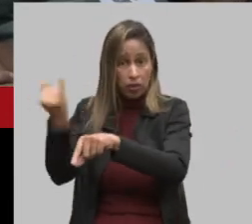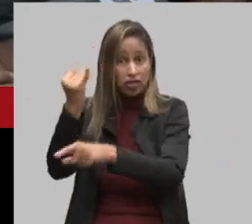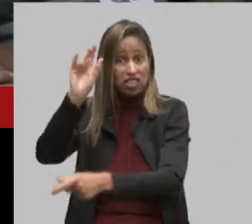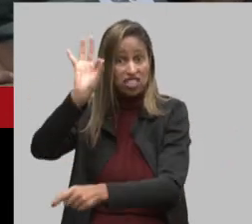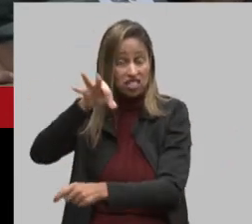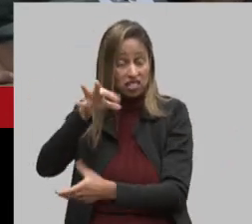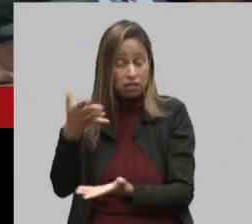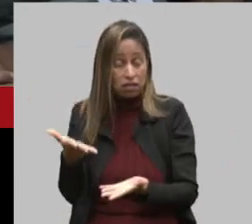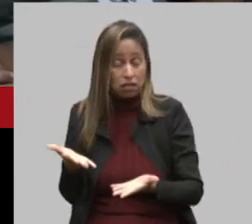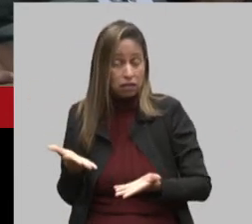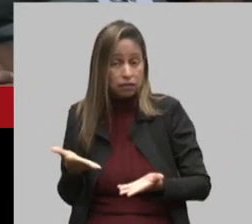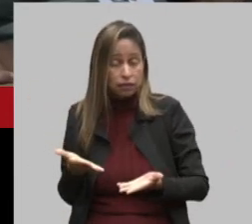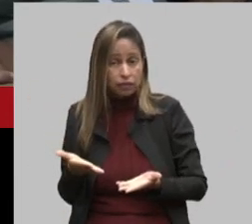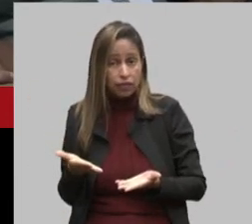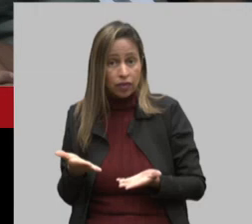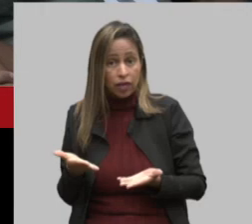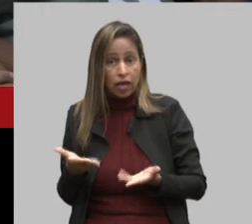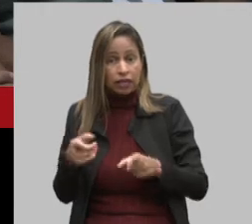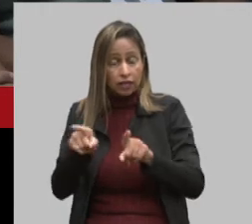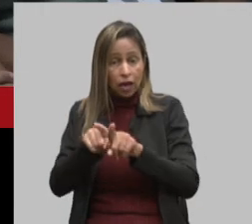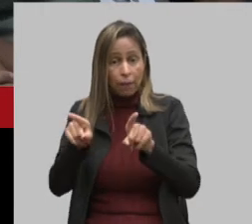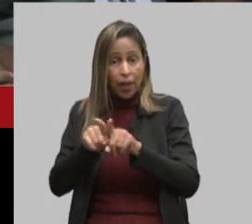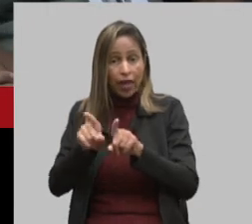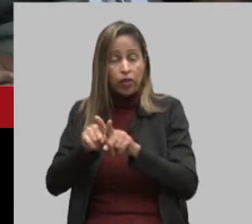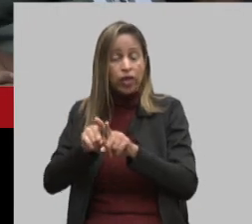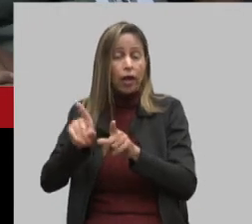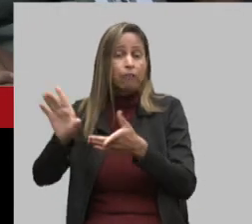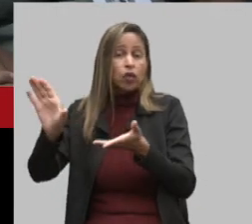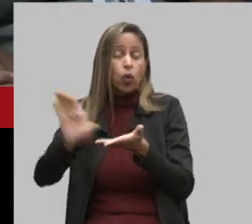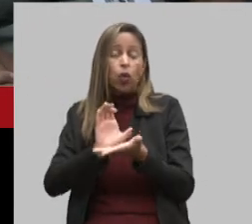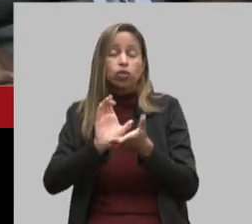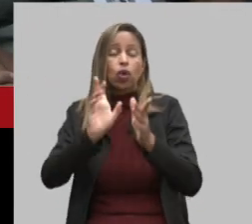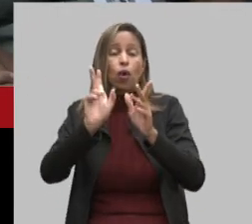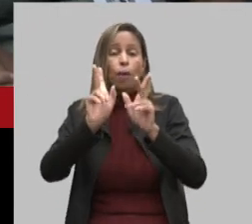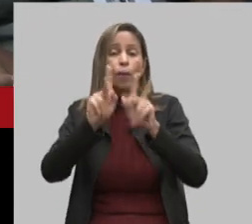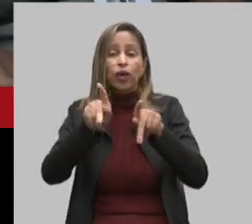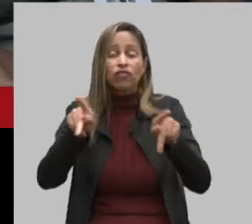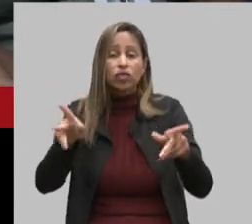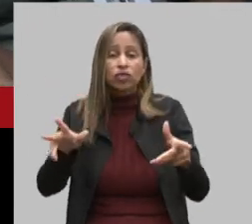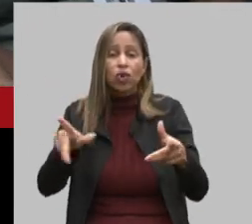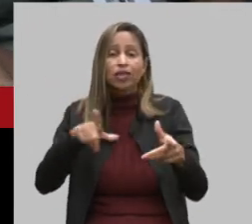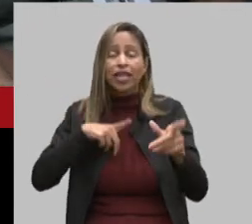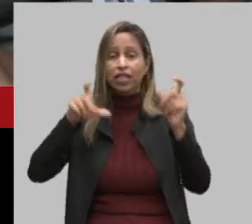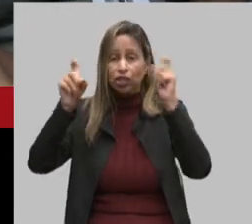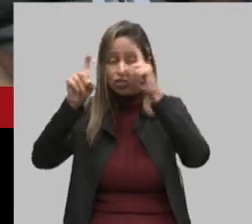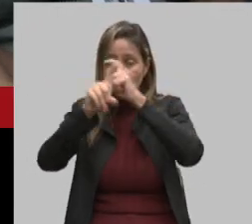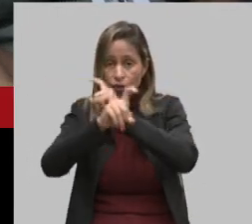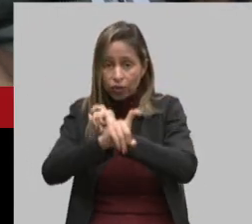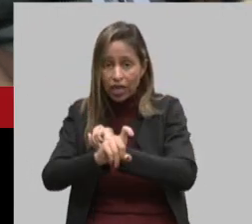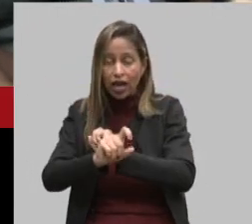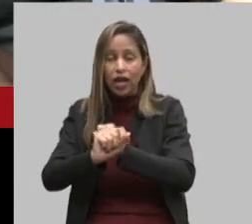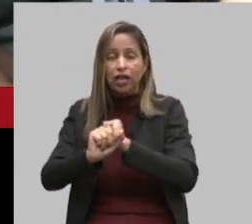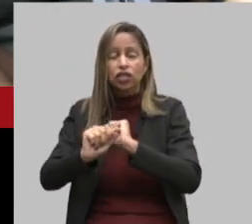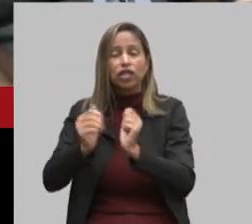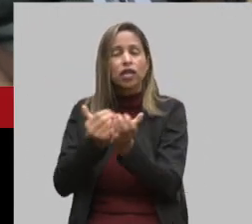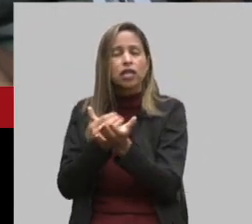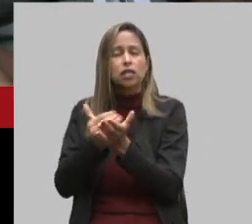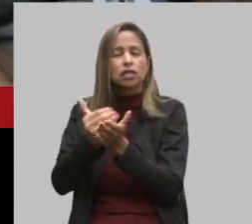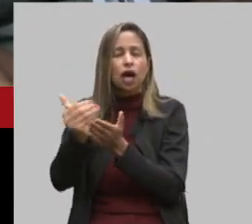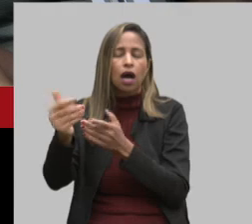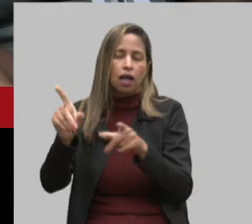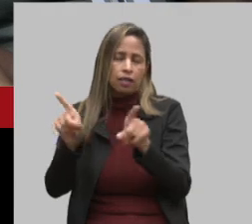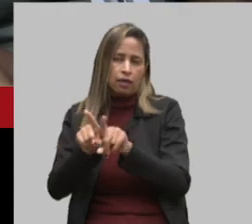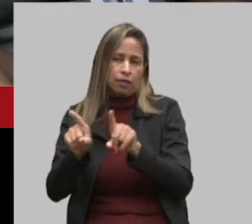e isso aqui diz também como cursos para professores que TM dificuldade em iniciar também